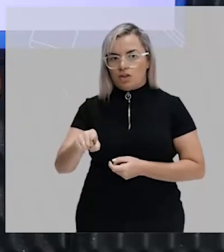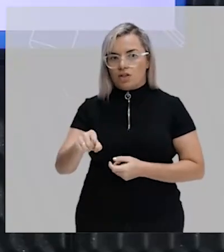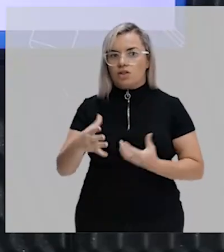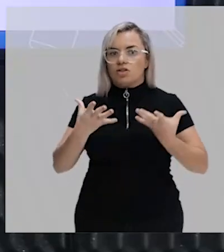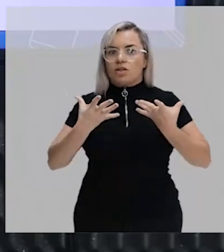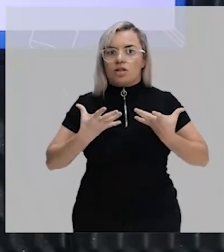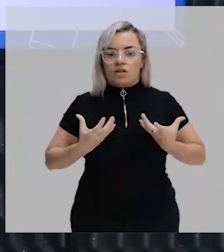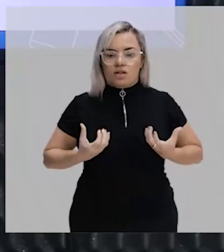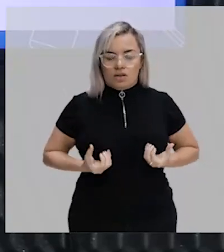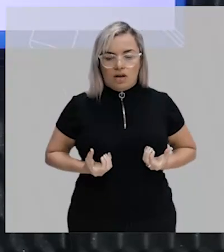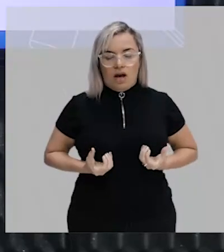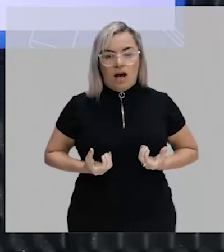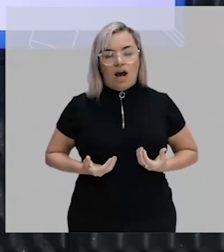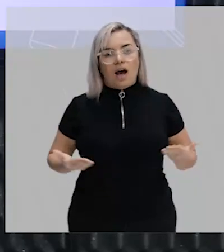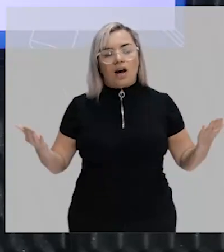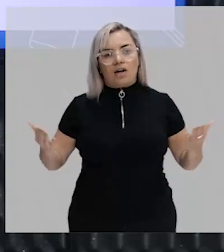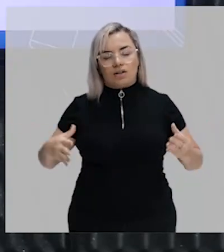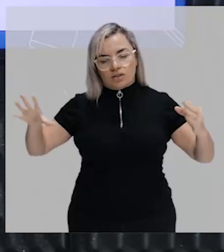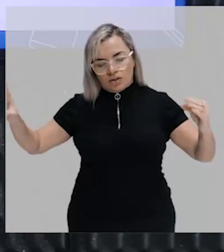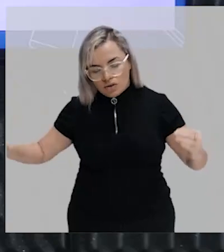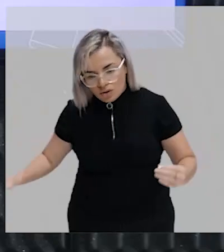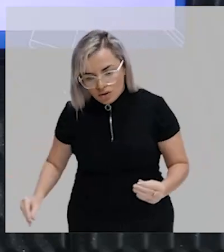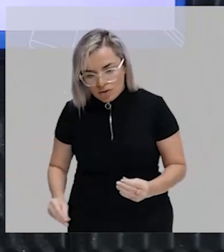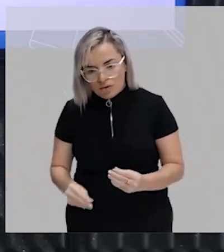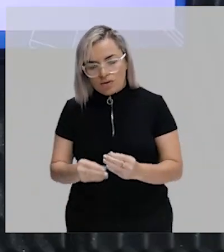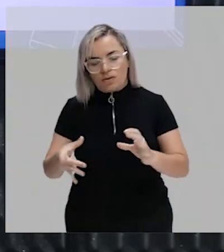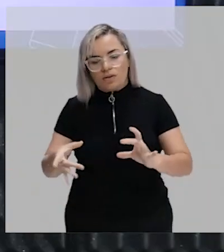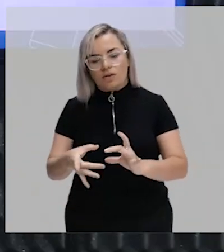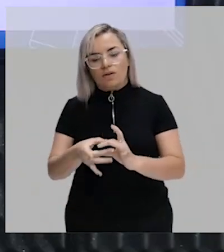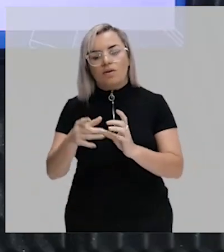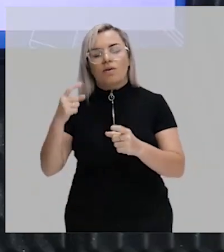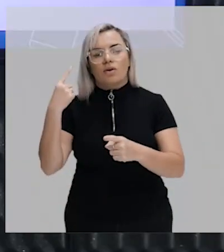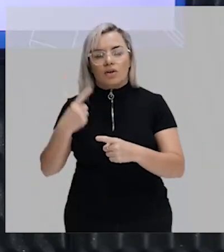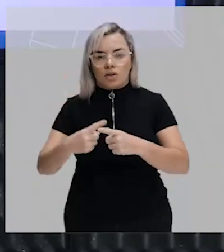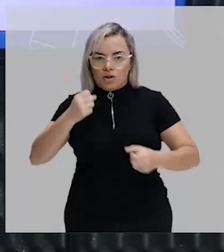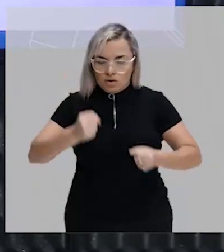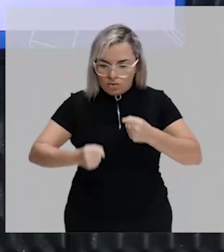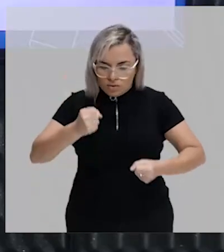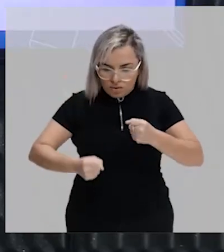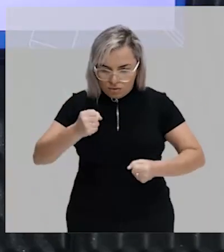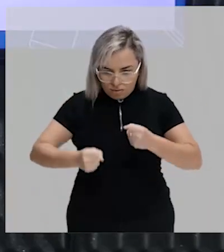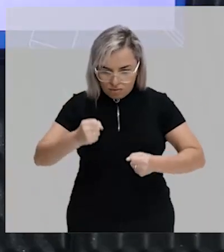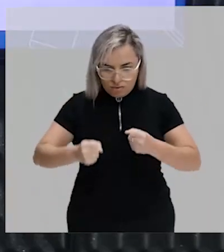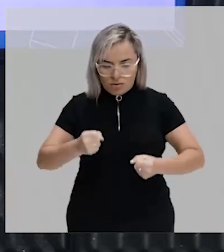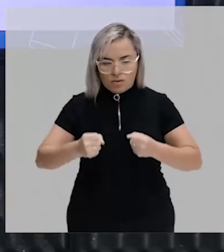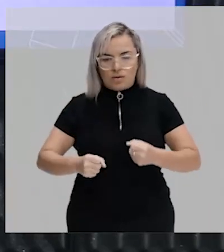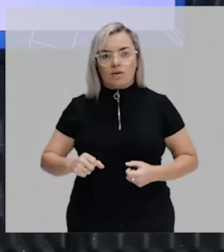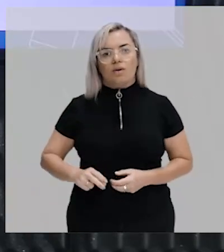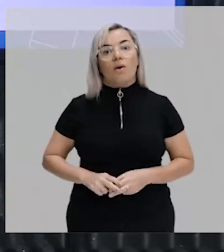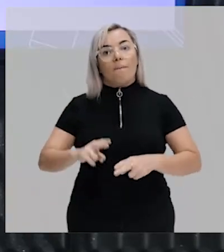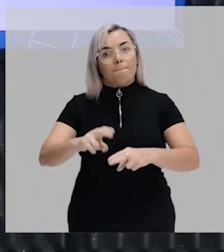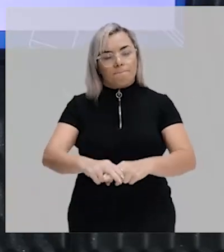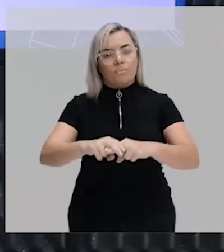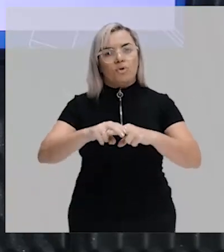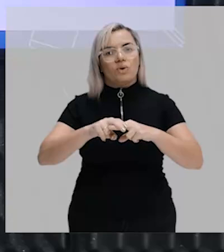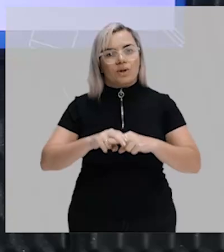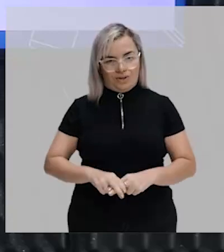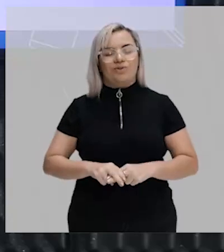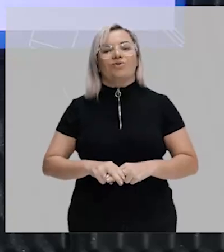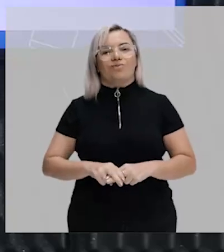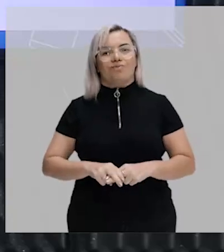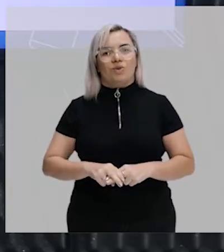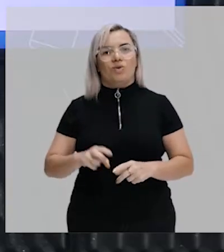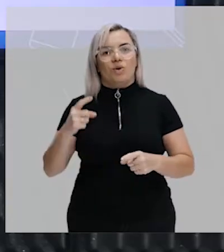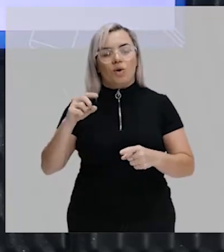muito, eu estou trazendo uma conjunção subordinada causal, que é aquela que me dá o motivo,